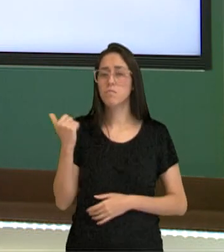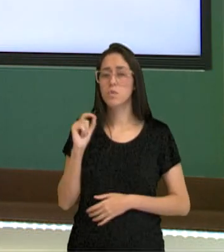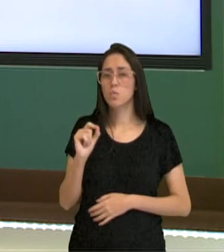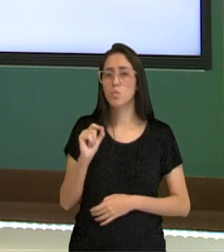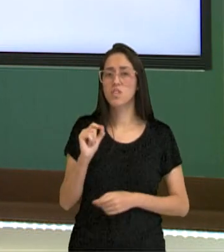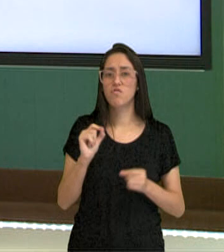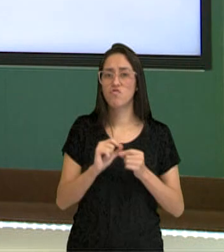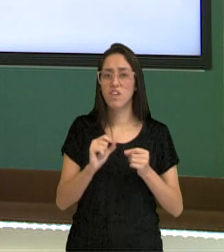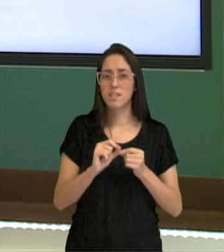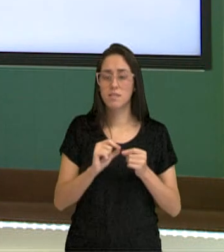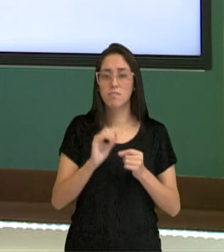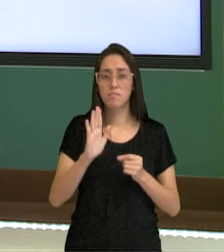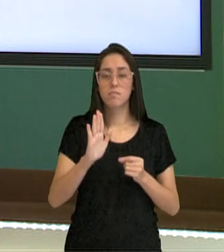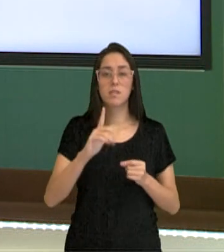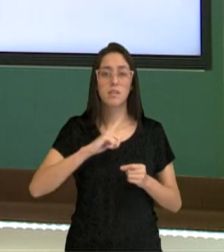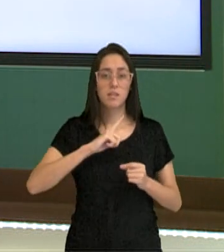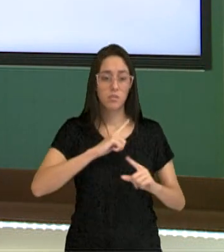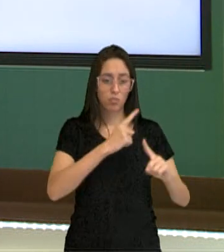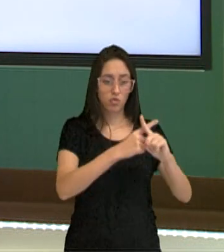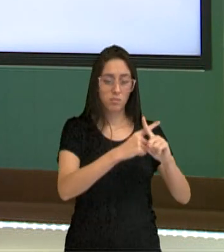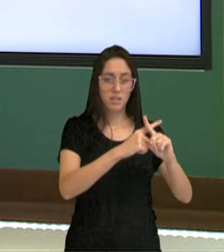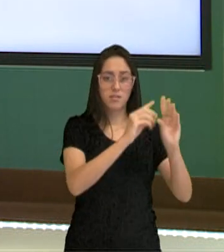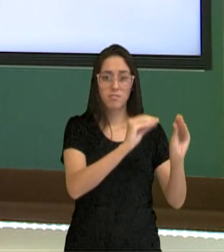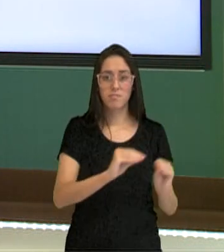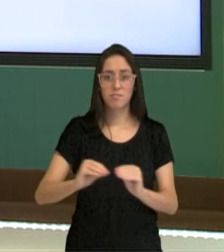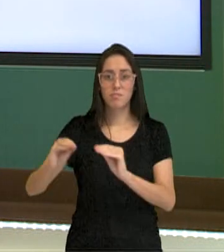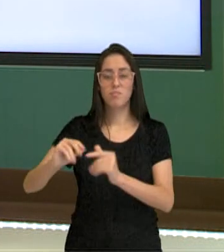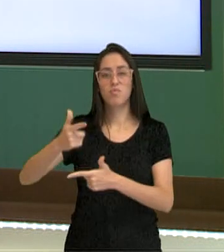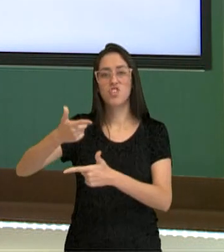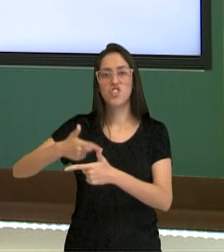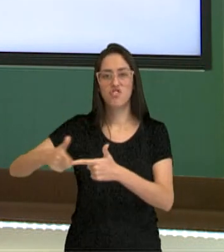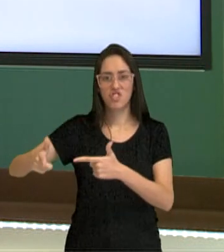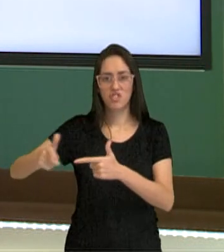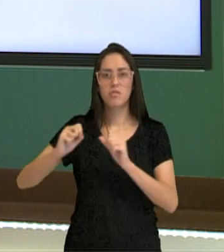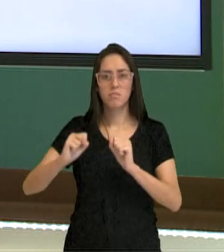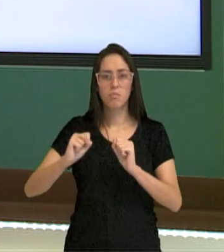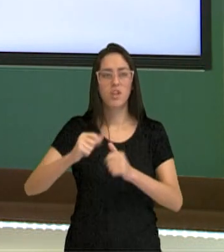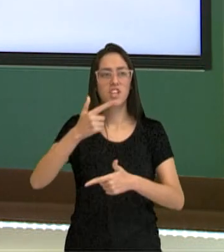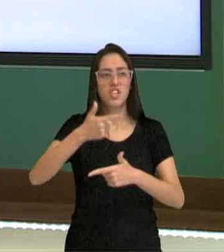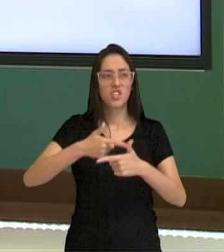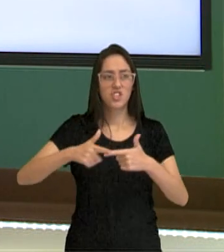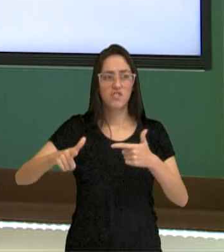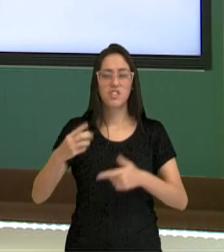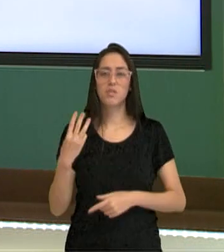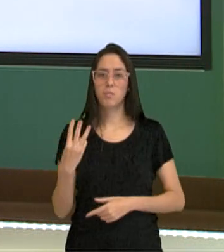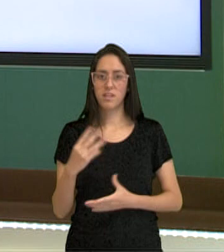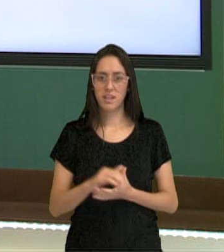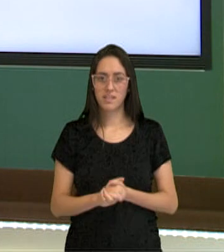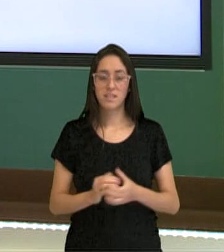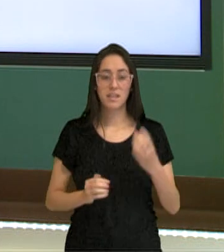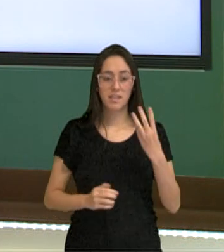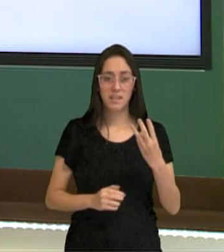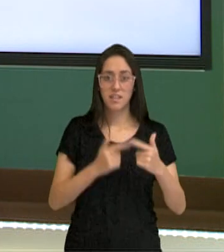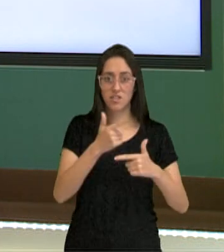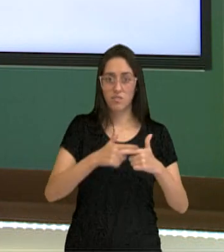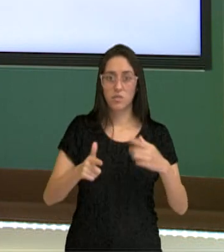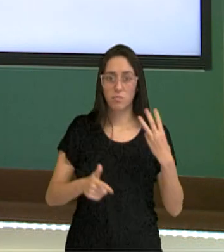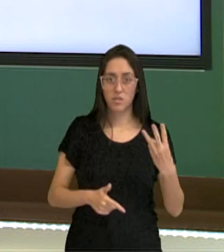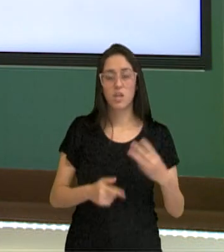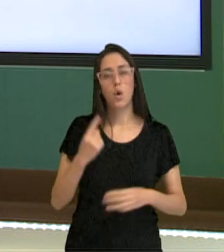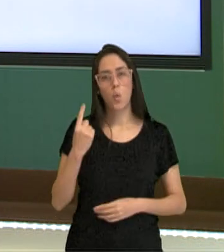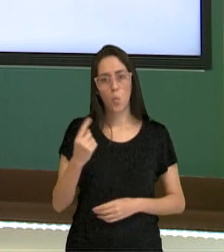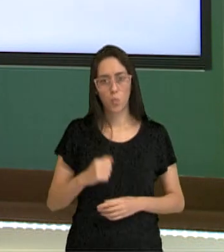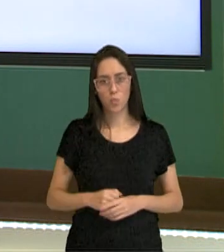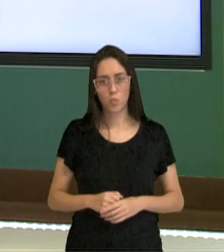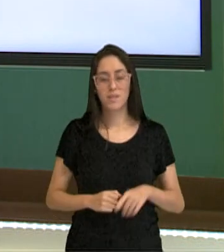está multiplicando, eu passo dividindo. Como assim? Divide por 3 dos dois lados. Ó. 3 dividido por 3 dá 1. 15 por